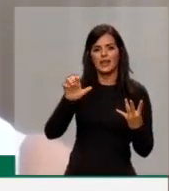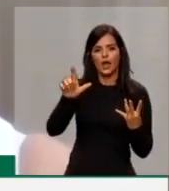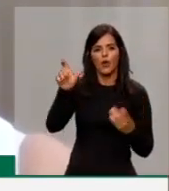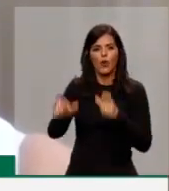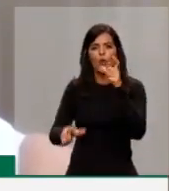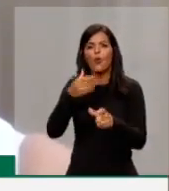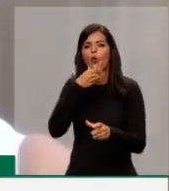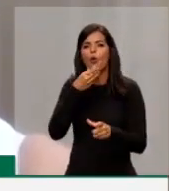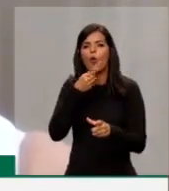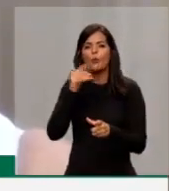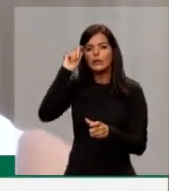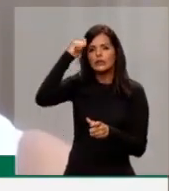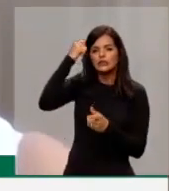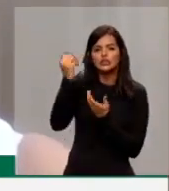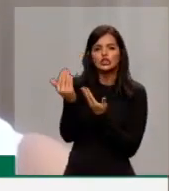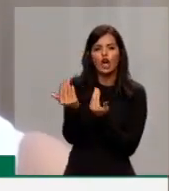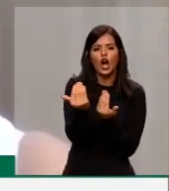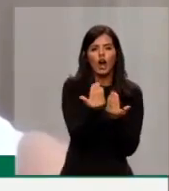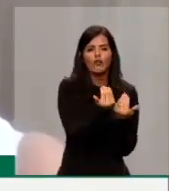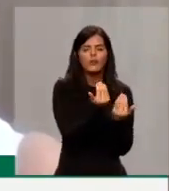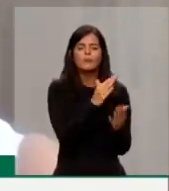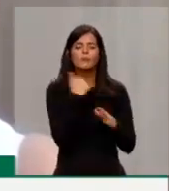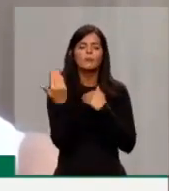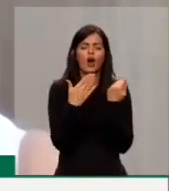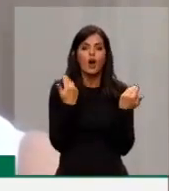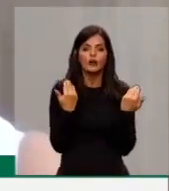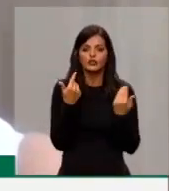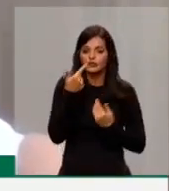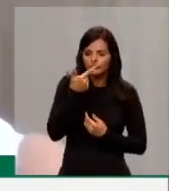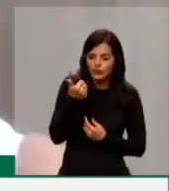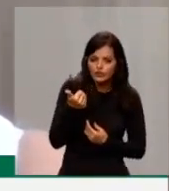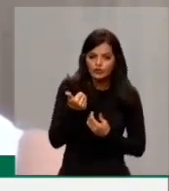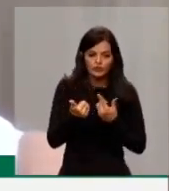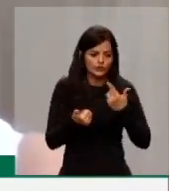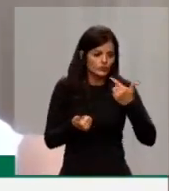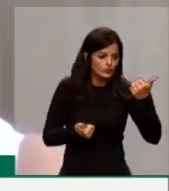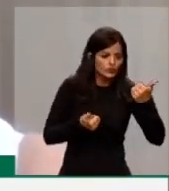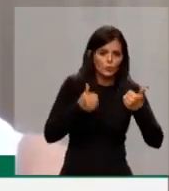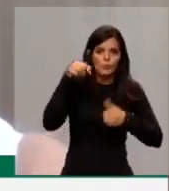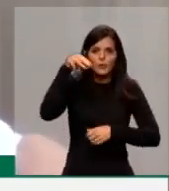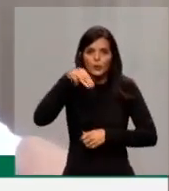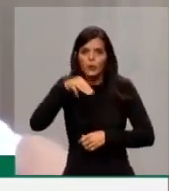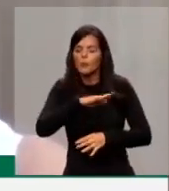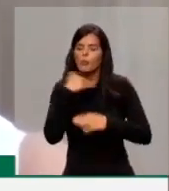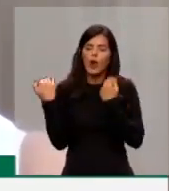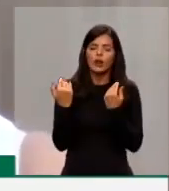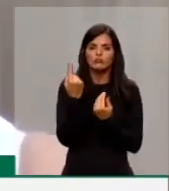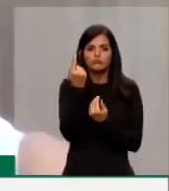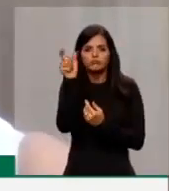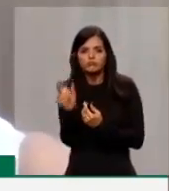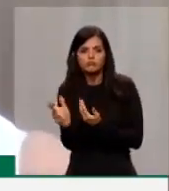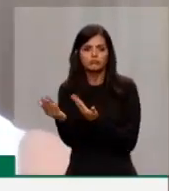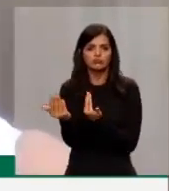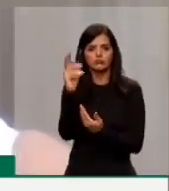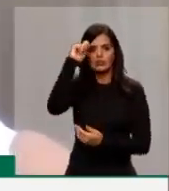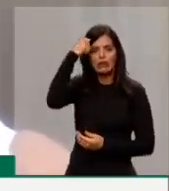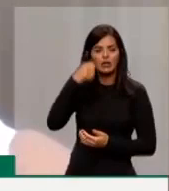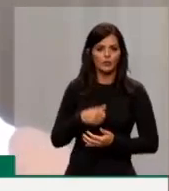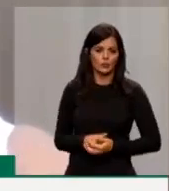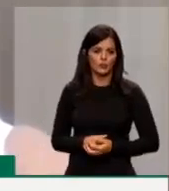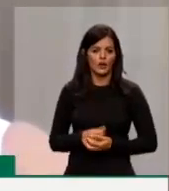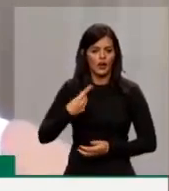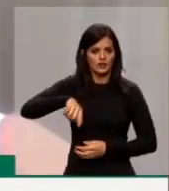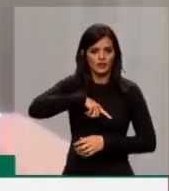morrem há 21 minutos. Mas luto para nós é verbo. Nós vamos à luta. É isso que a gente